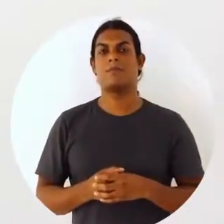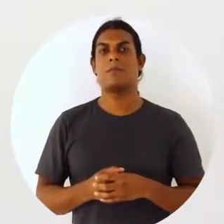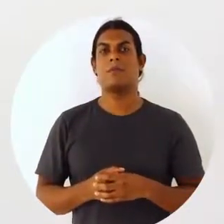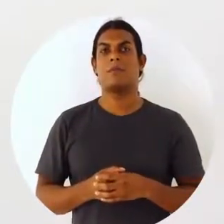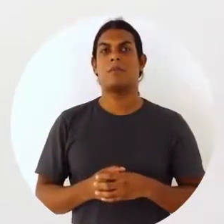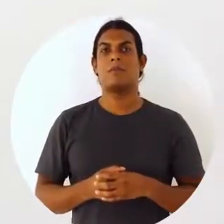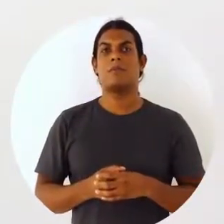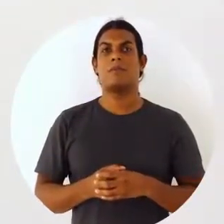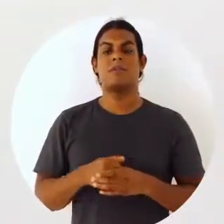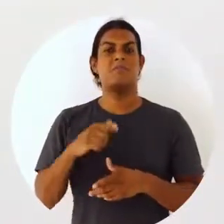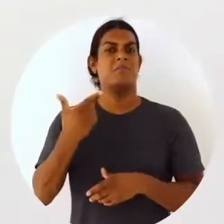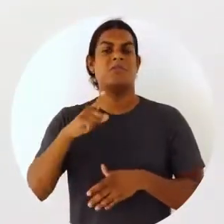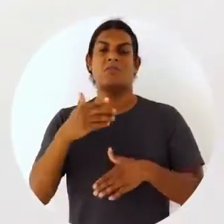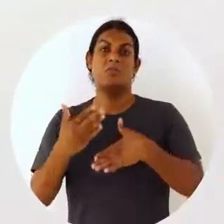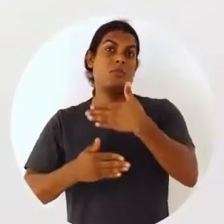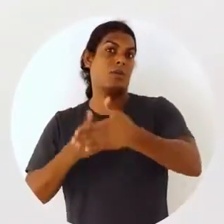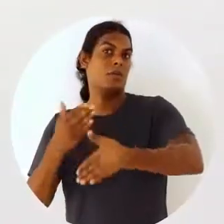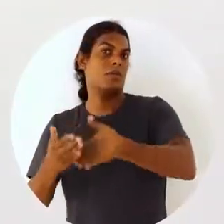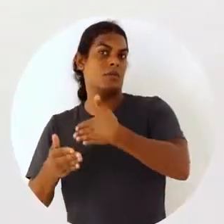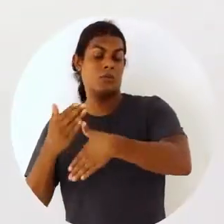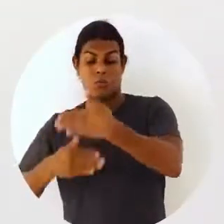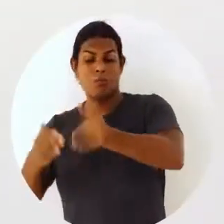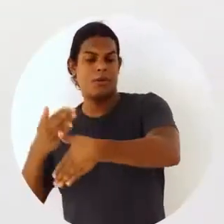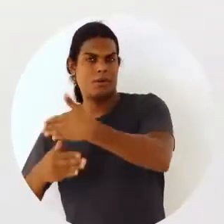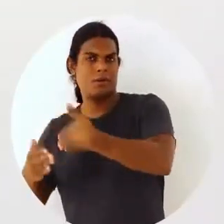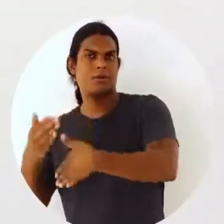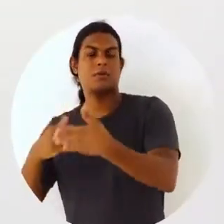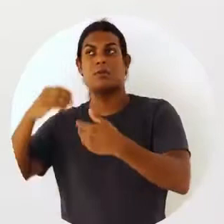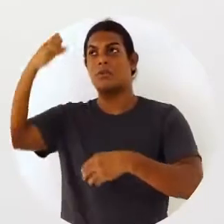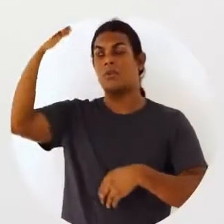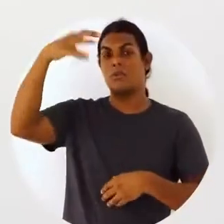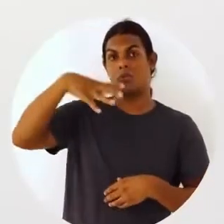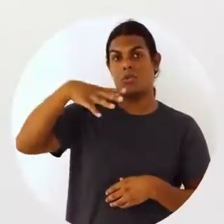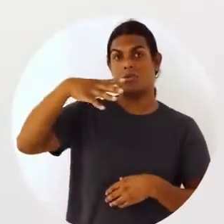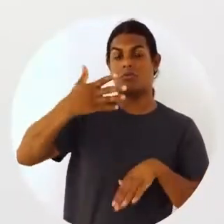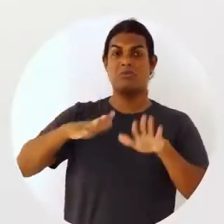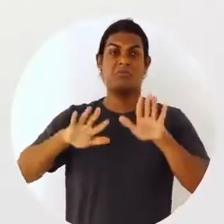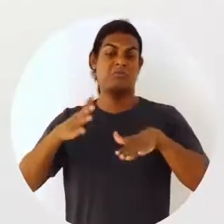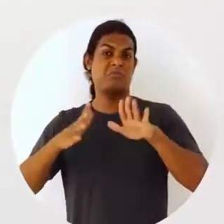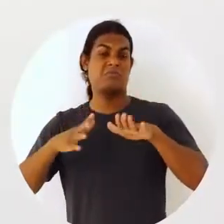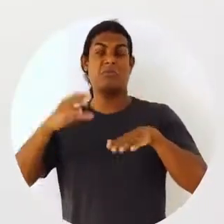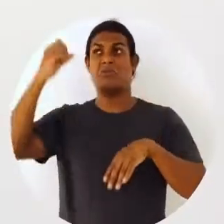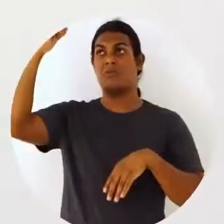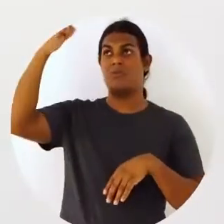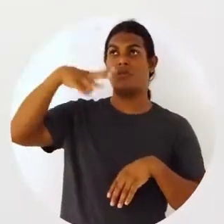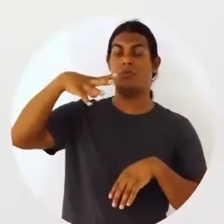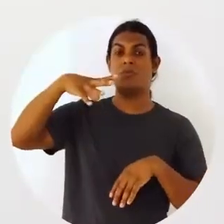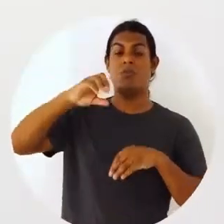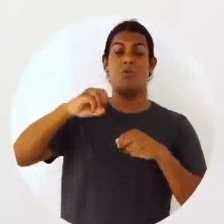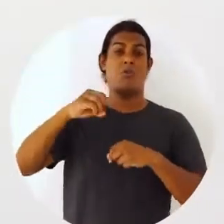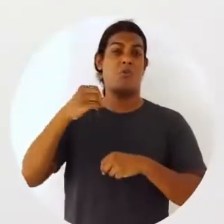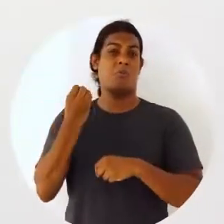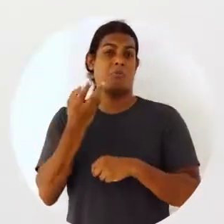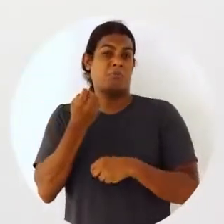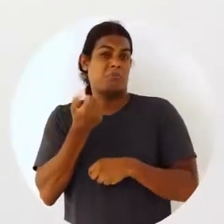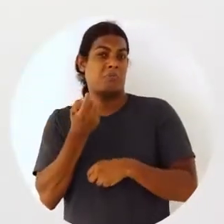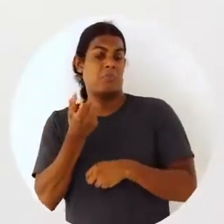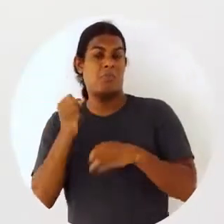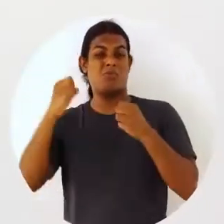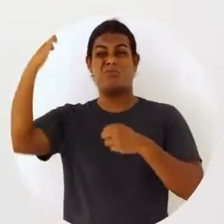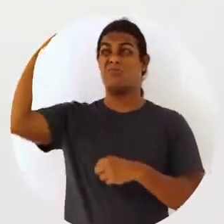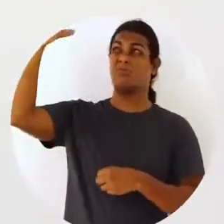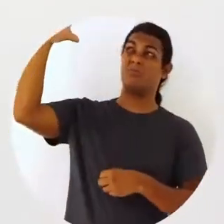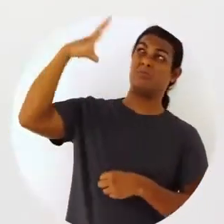seja, não existia uma relação direta entre se eu tiver mais ou menos luz com mais ou menos produtividade do funcionário. Essa produtividade